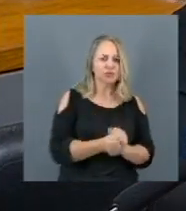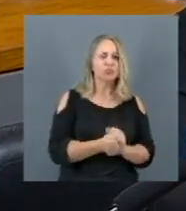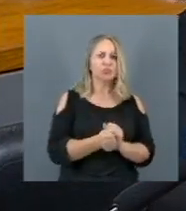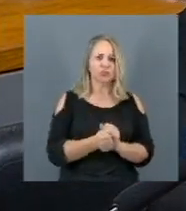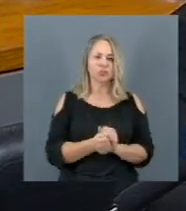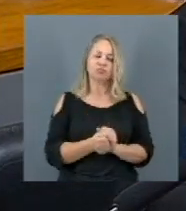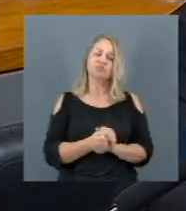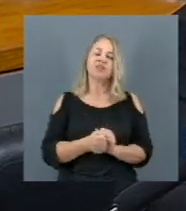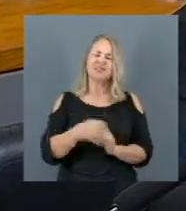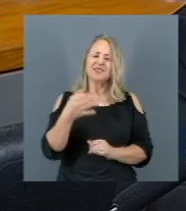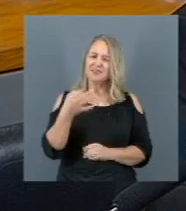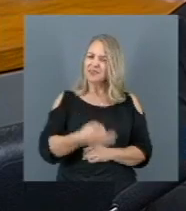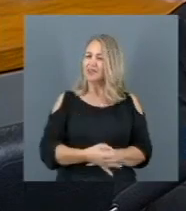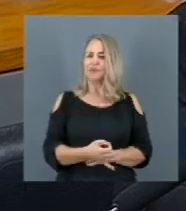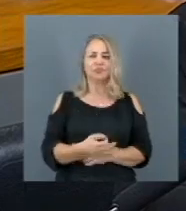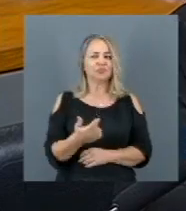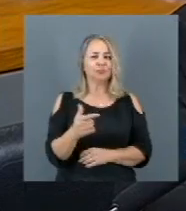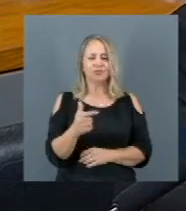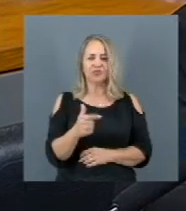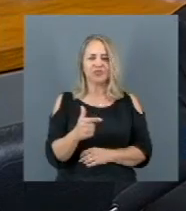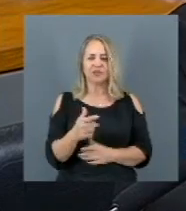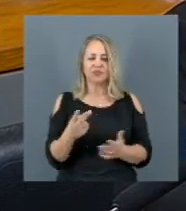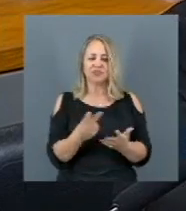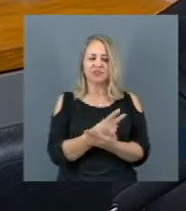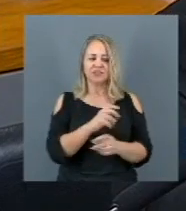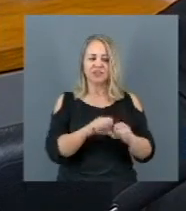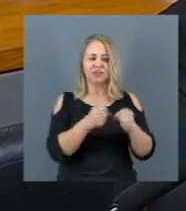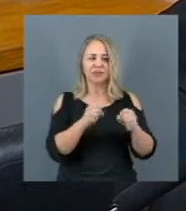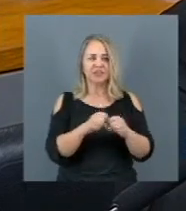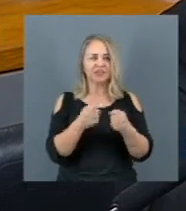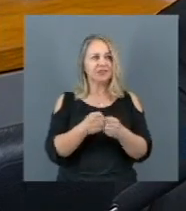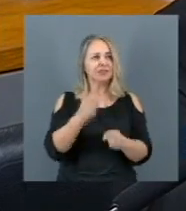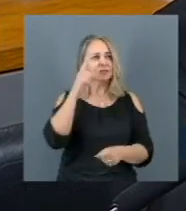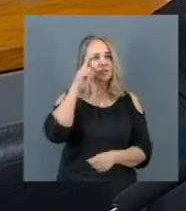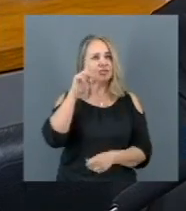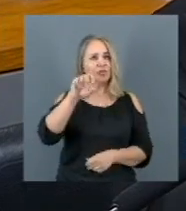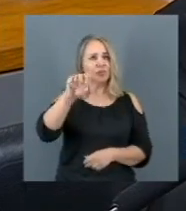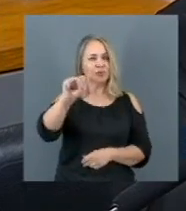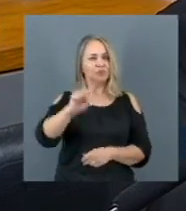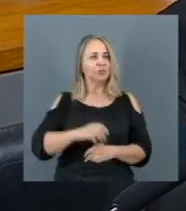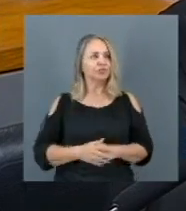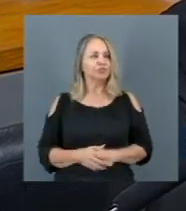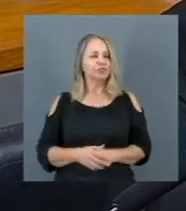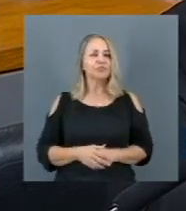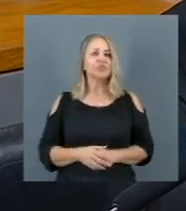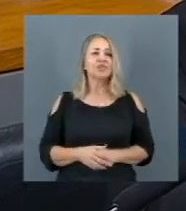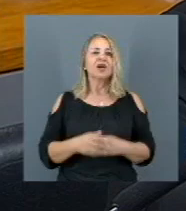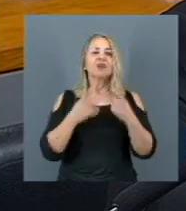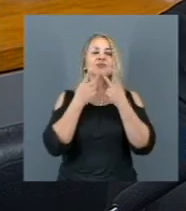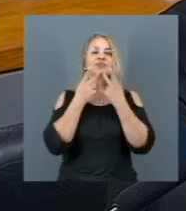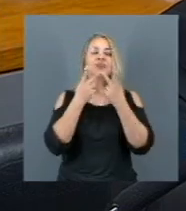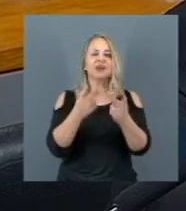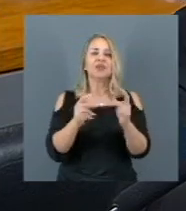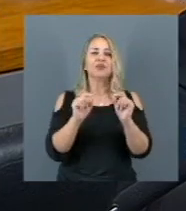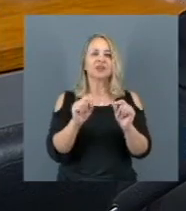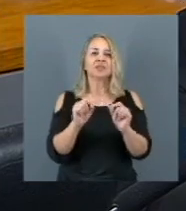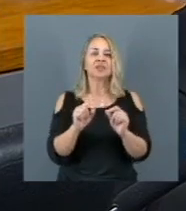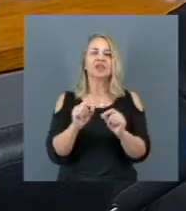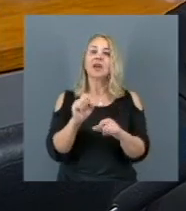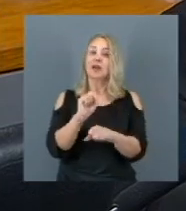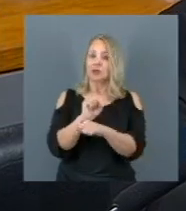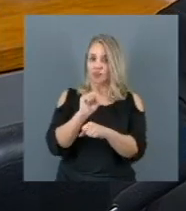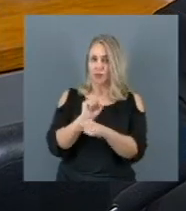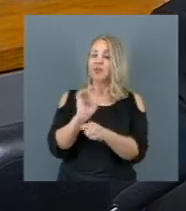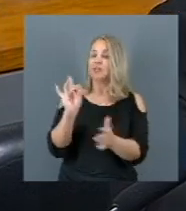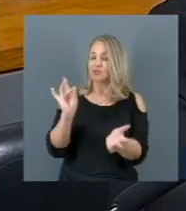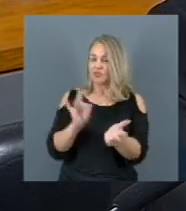com certeza nós não teríamos o dia 8. Então, presidente, eu quero só terminar dizendo que eu espero sinceramente,